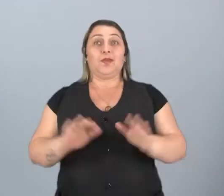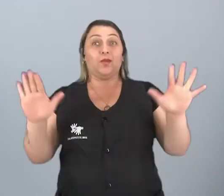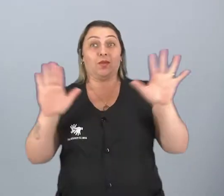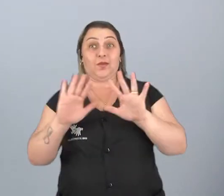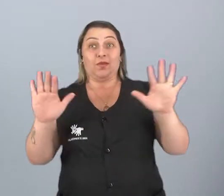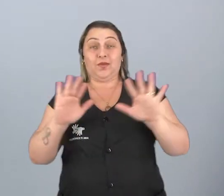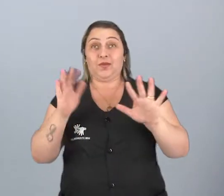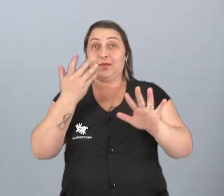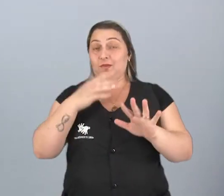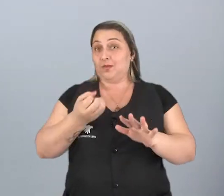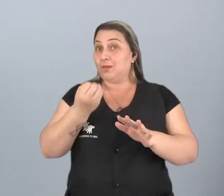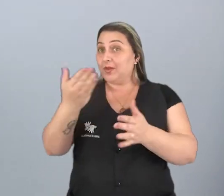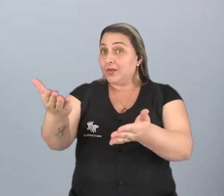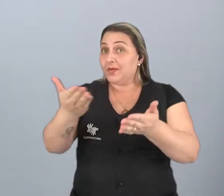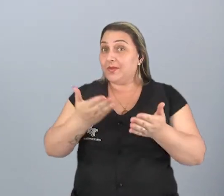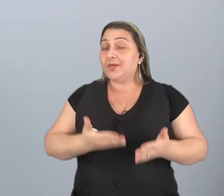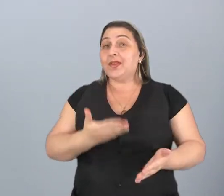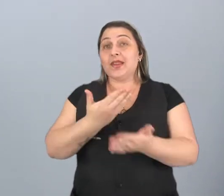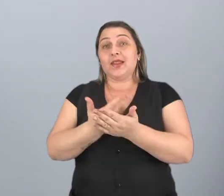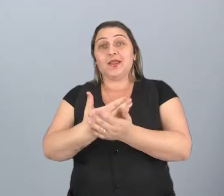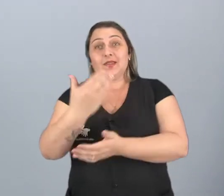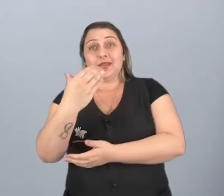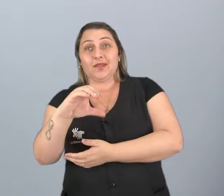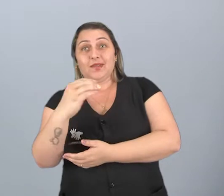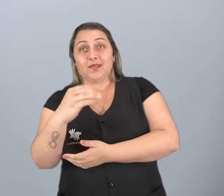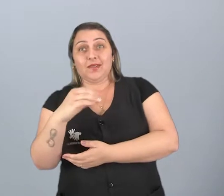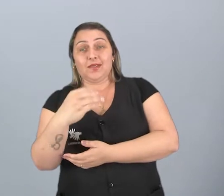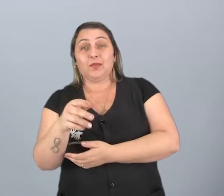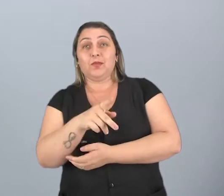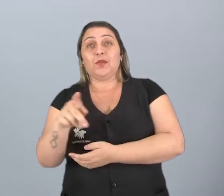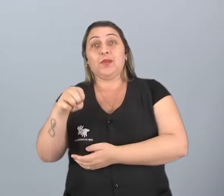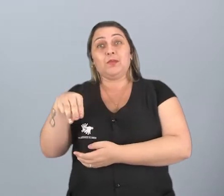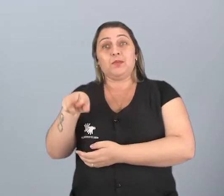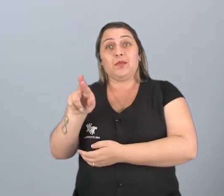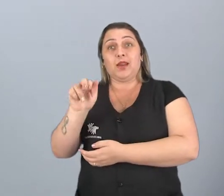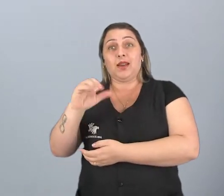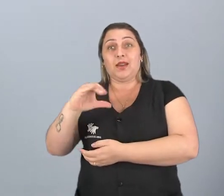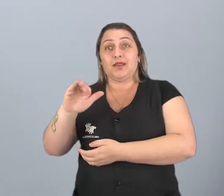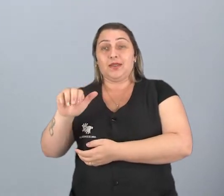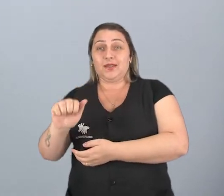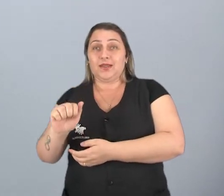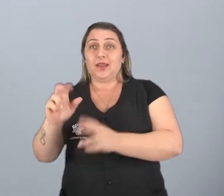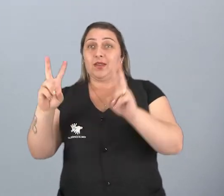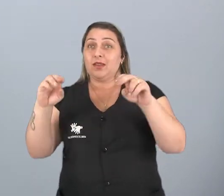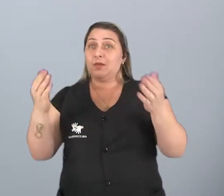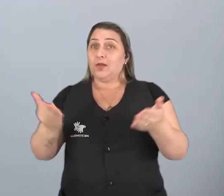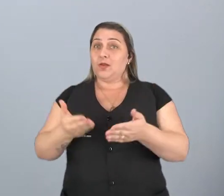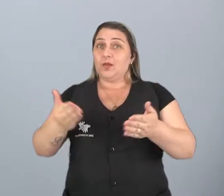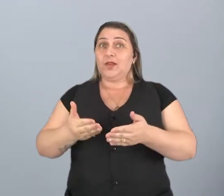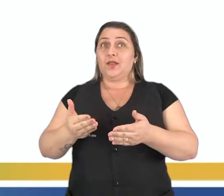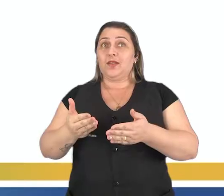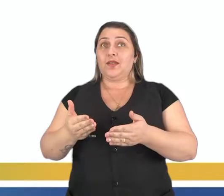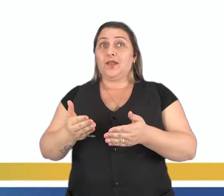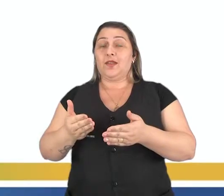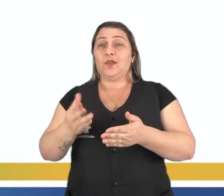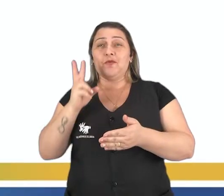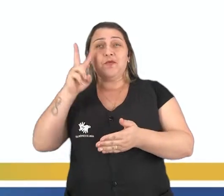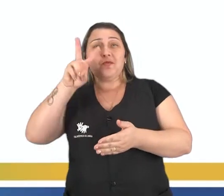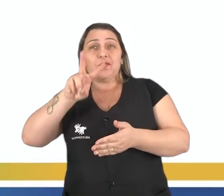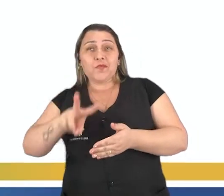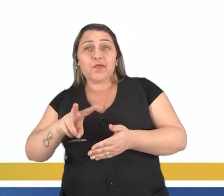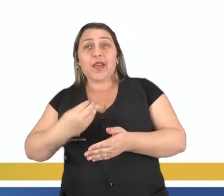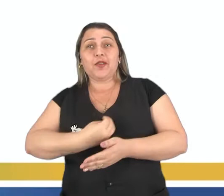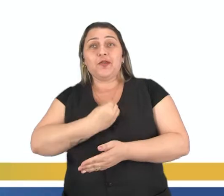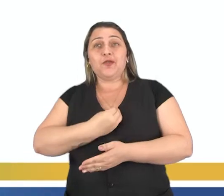Olá, pessoal! Sejam bem-vindos à aula de ciências. Eu sou a professora Márcia e o tema da aula de hoje é viabilidade